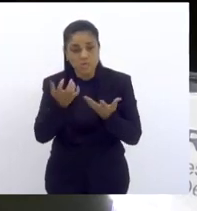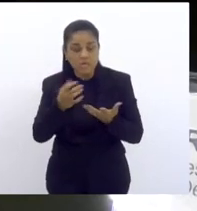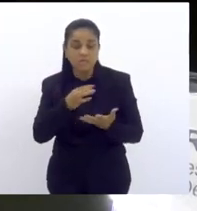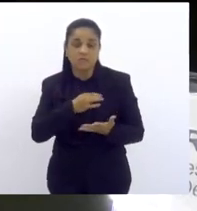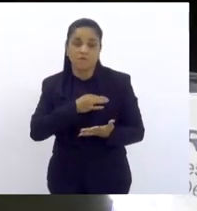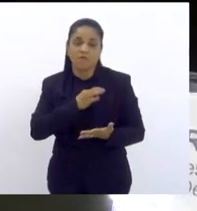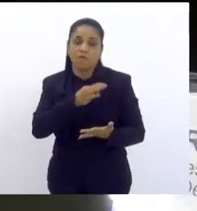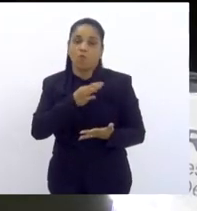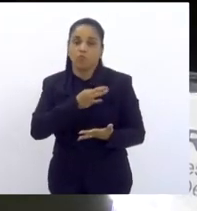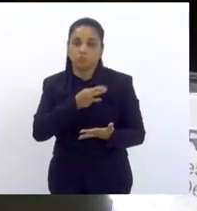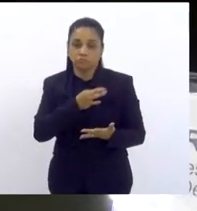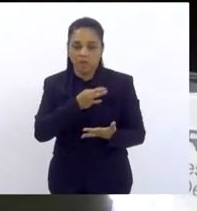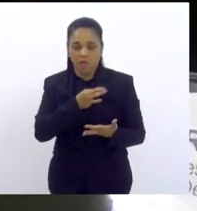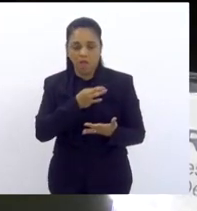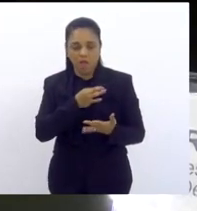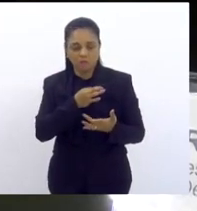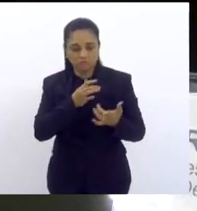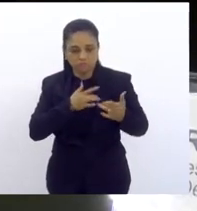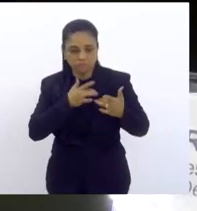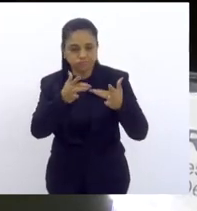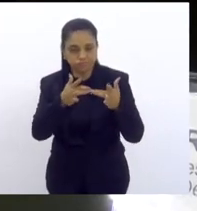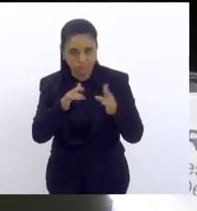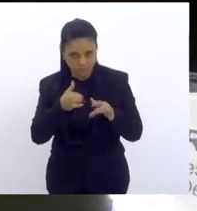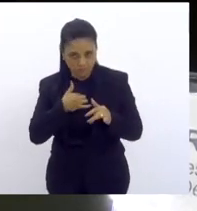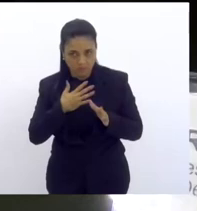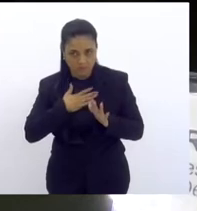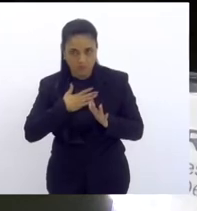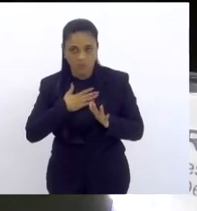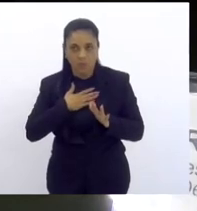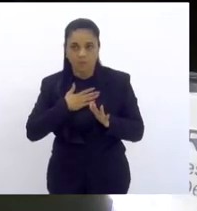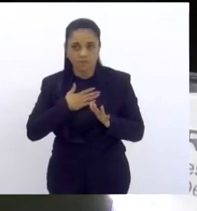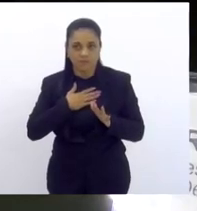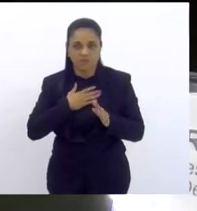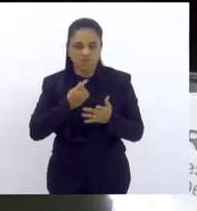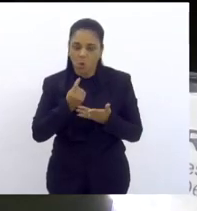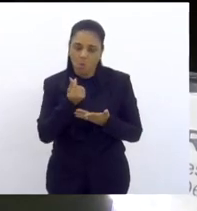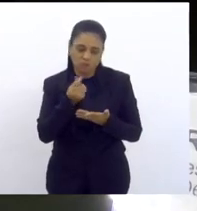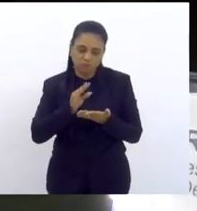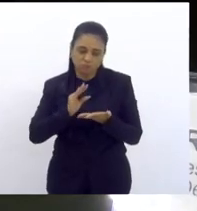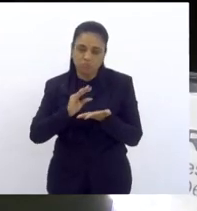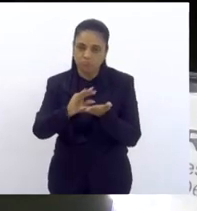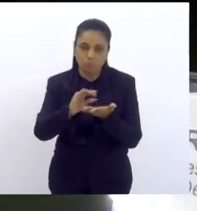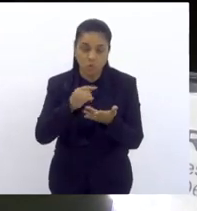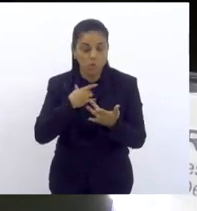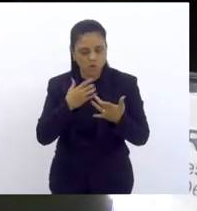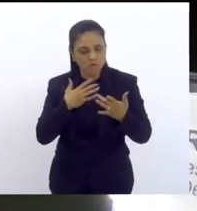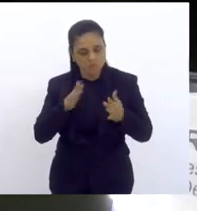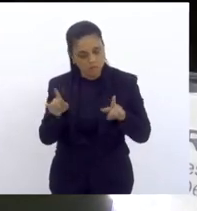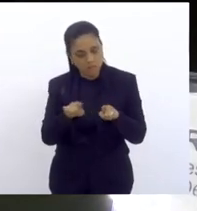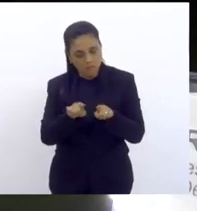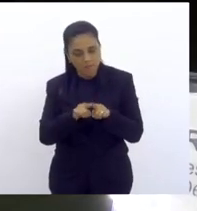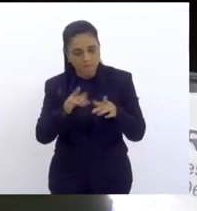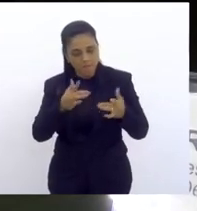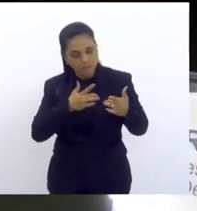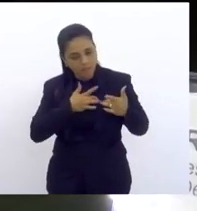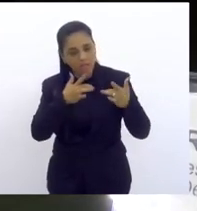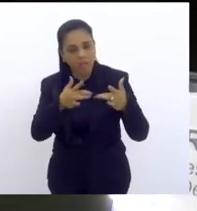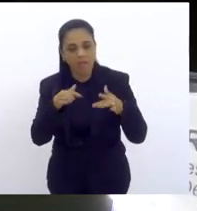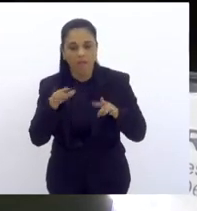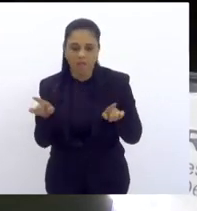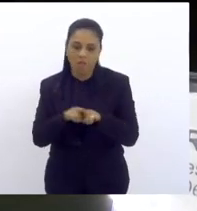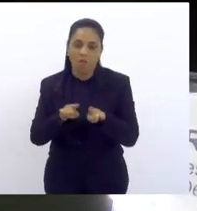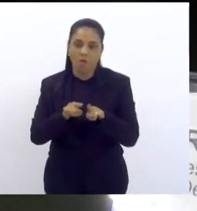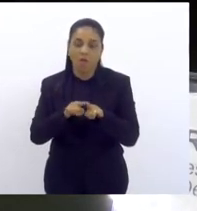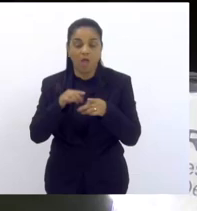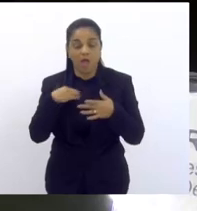um pouquinho mais de mim não queria só contribuir com uma mensalidade queria dar um pouquinho de mim e aí A Bebel pegou